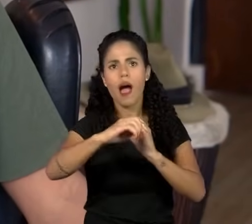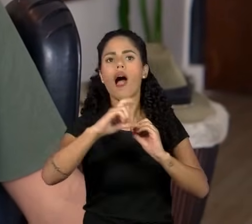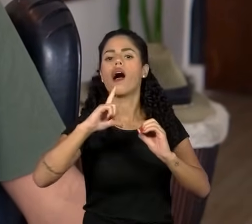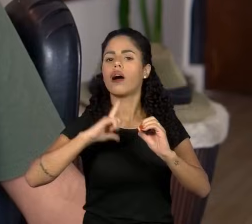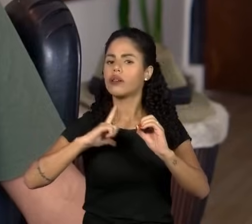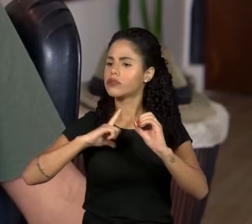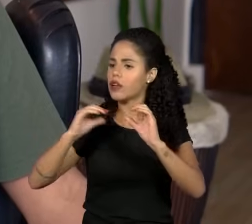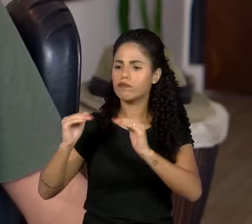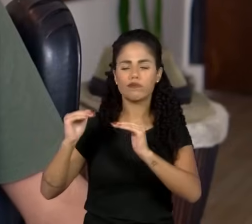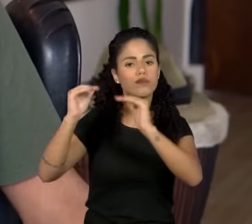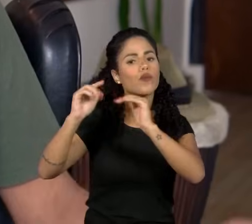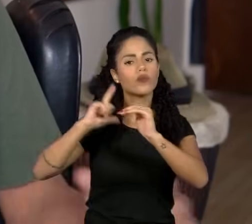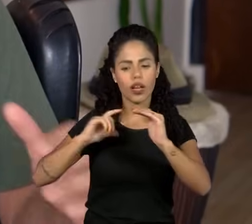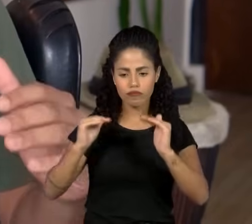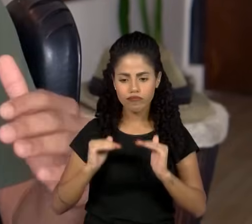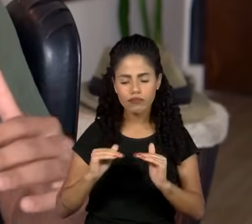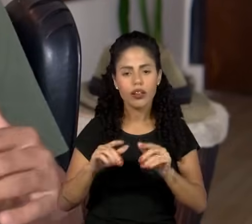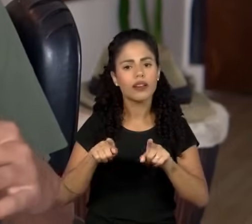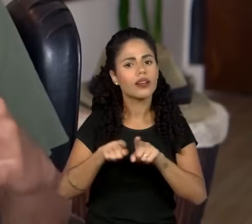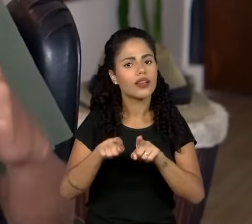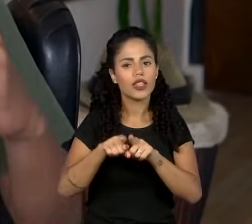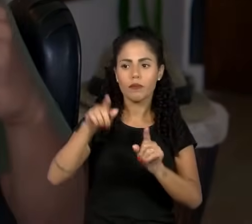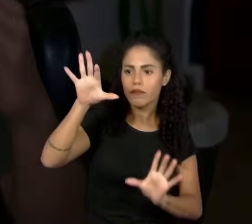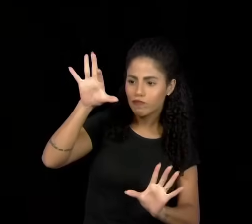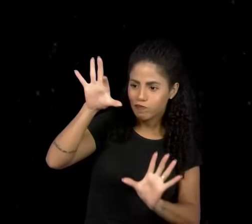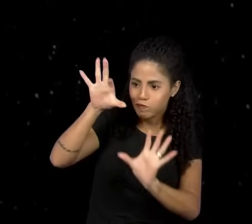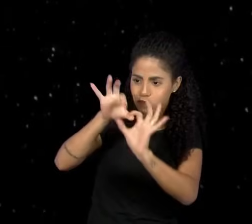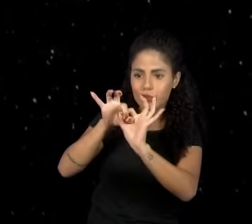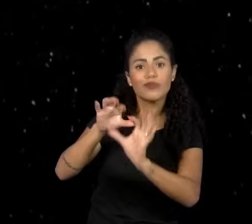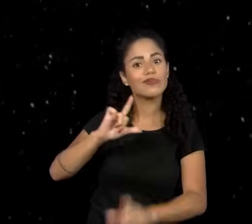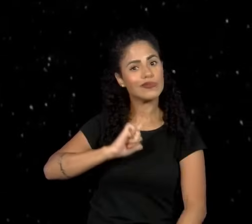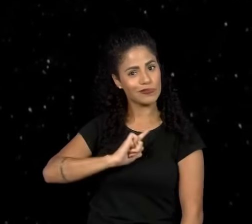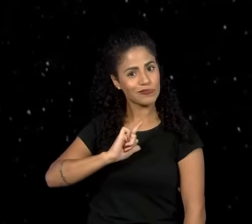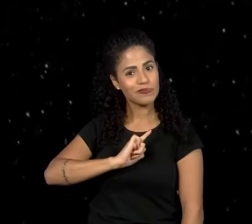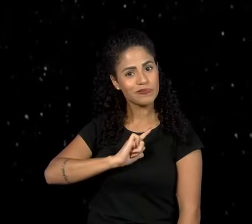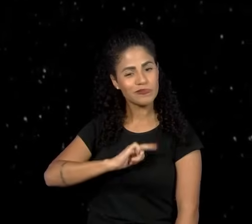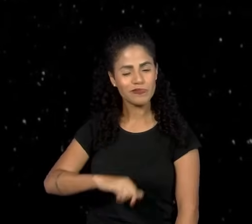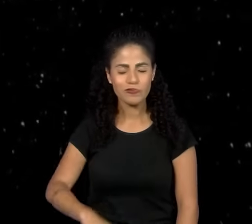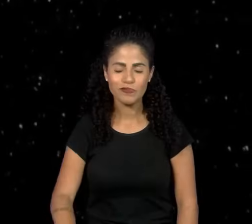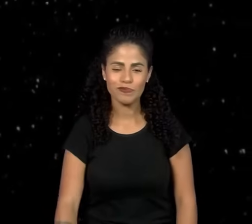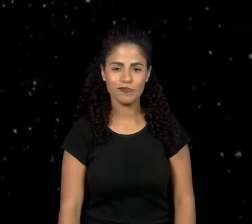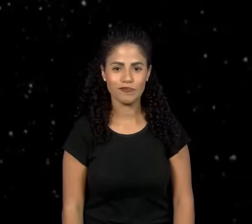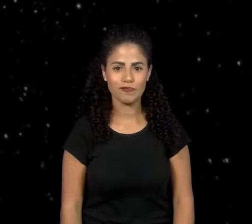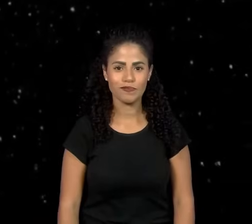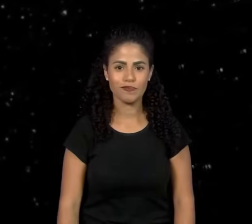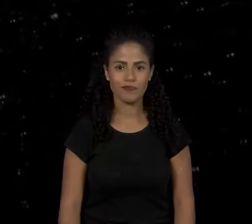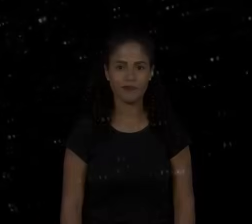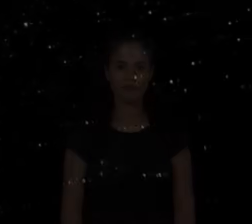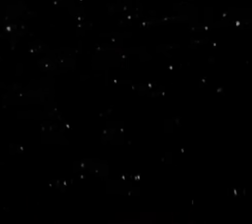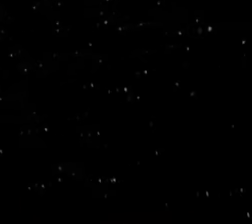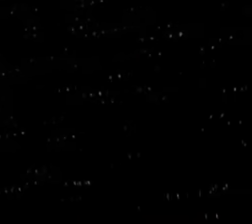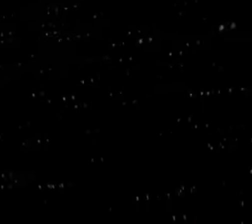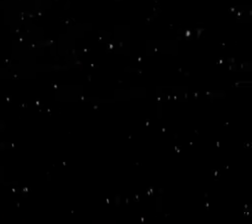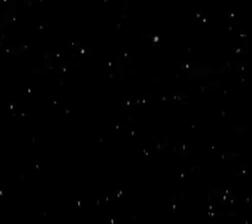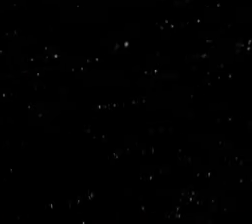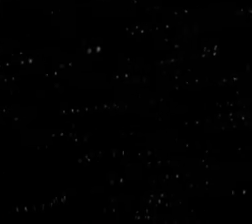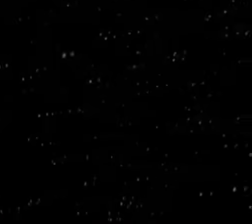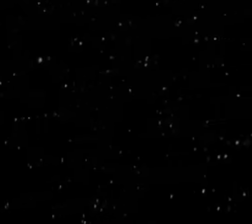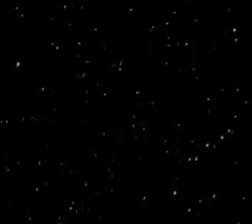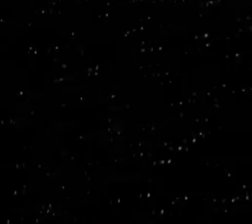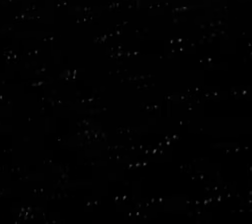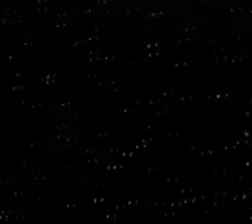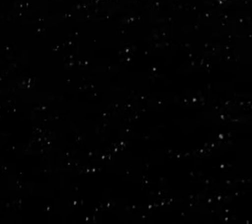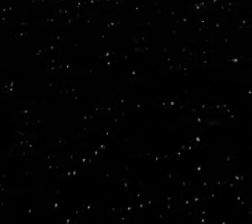em cima é como o que tem embaixo. Existe uma sincronia. O que está embaixo é como o